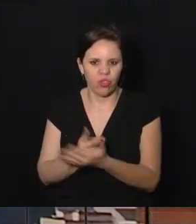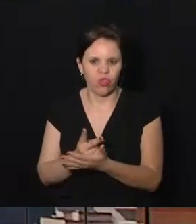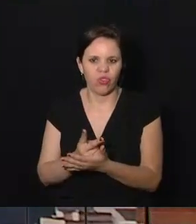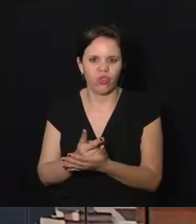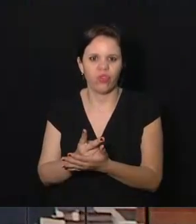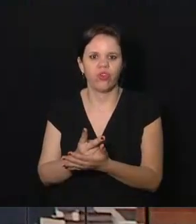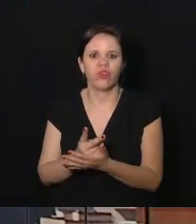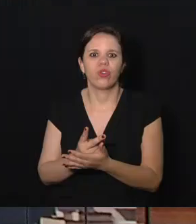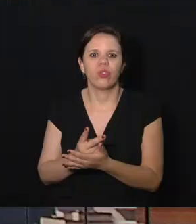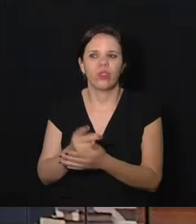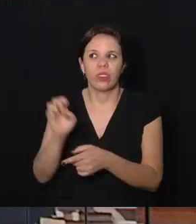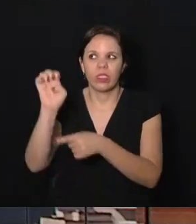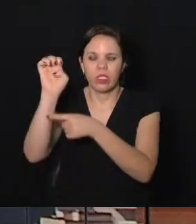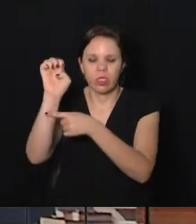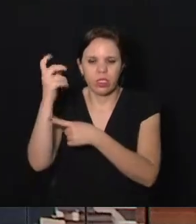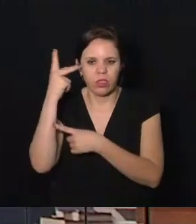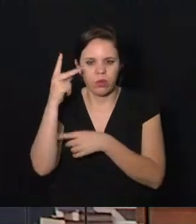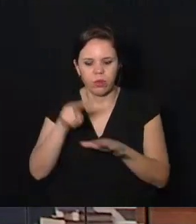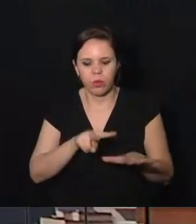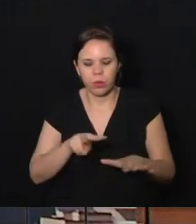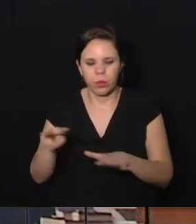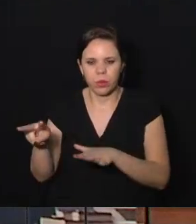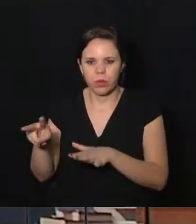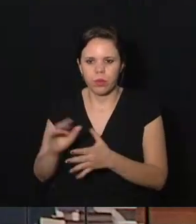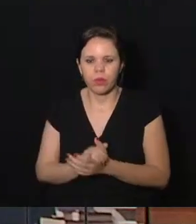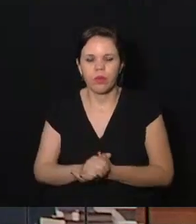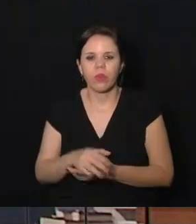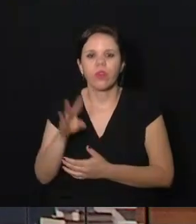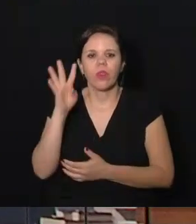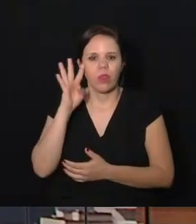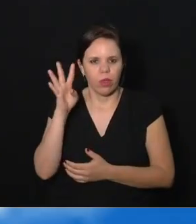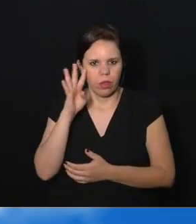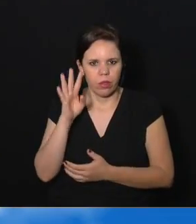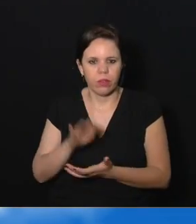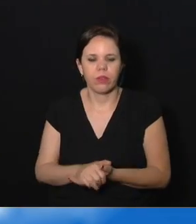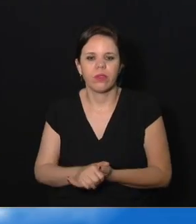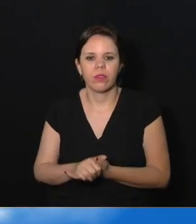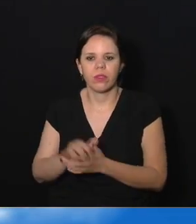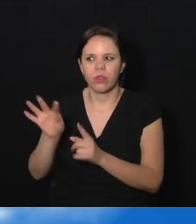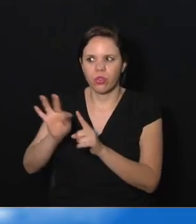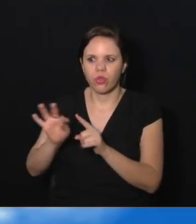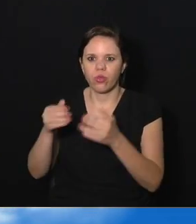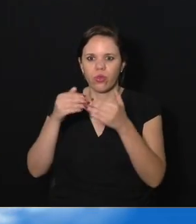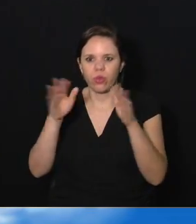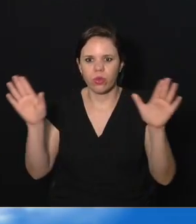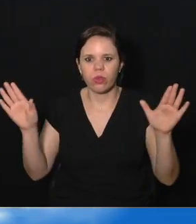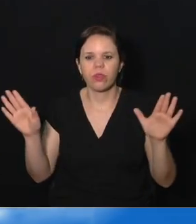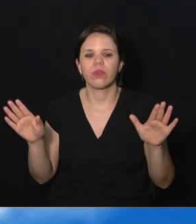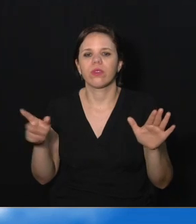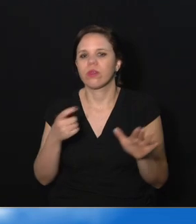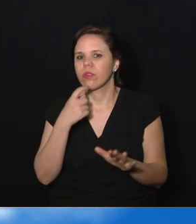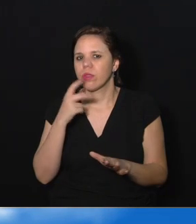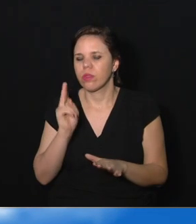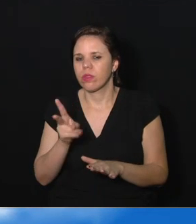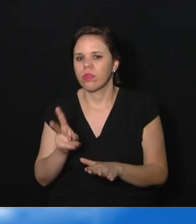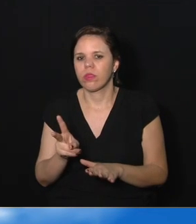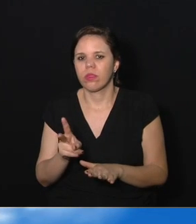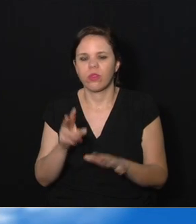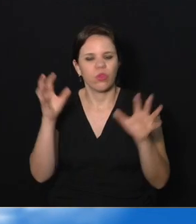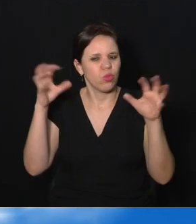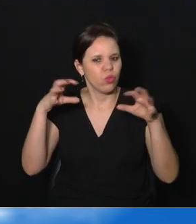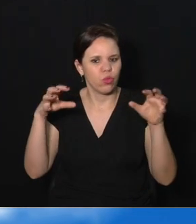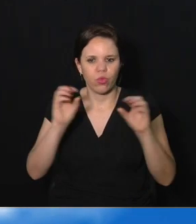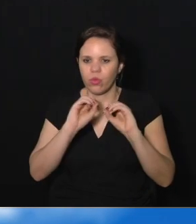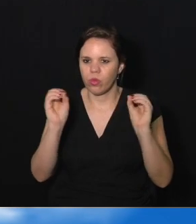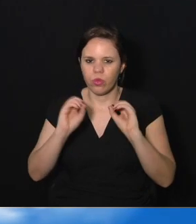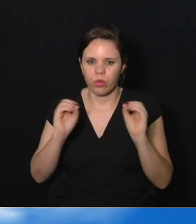o estado durante a semana. Então, a quarta-feira vai ser de tempo aberto em Campinas, sem possibilidade de